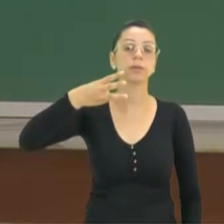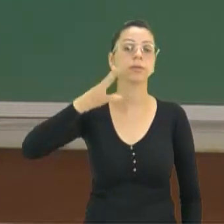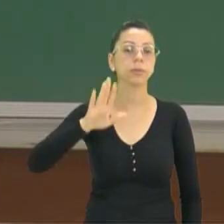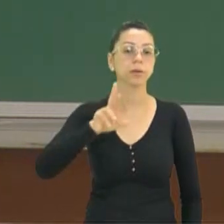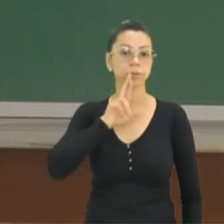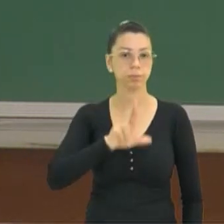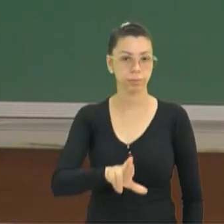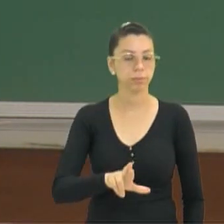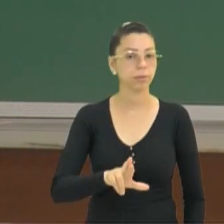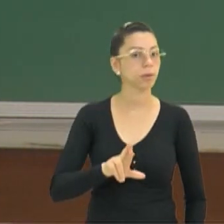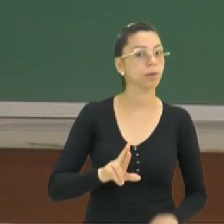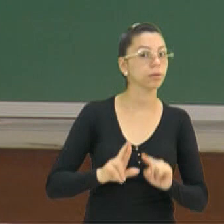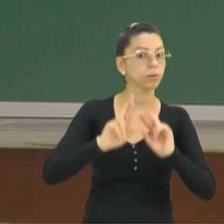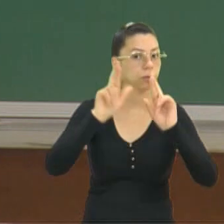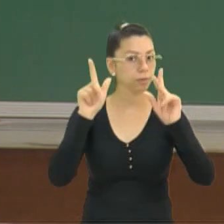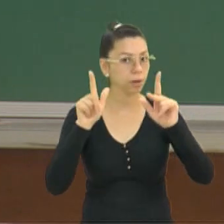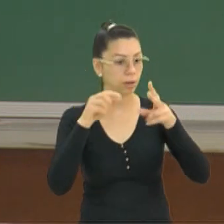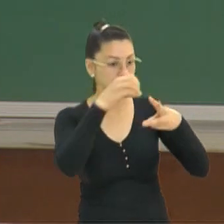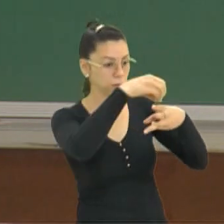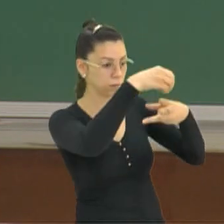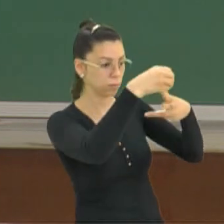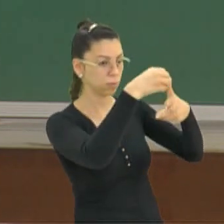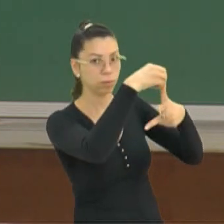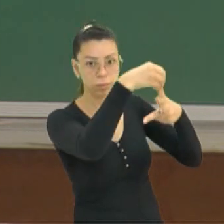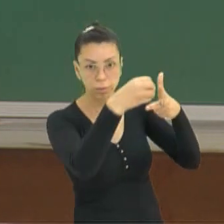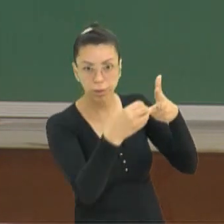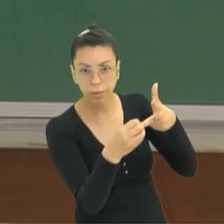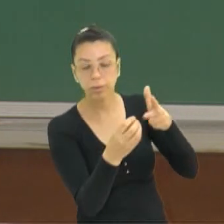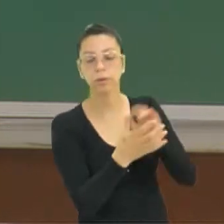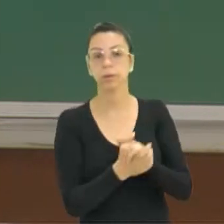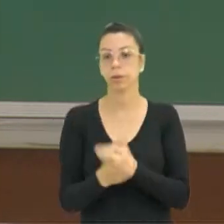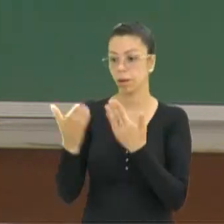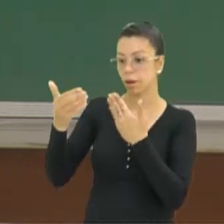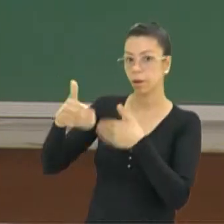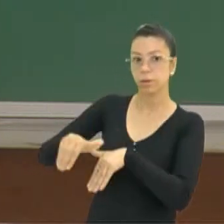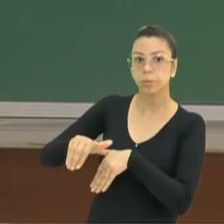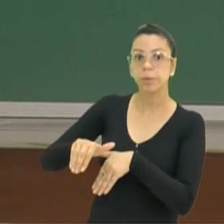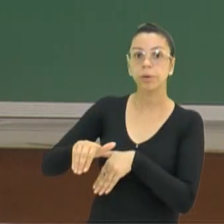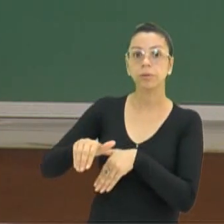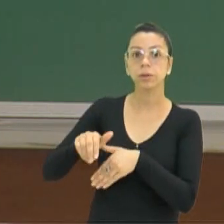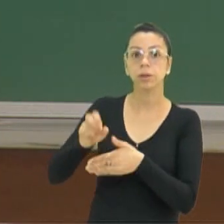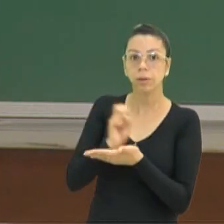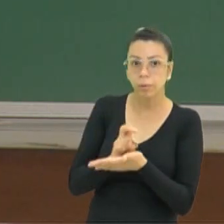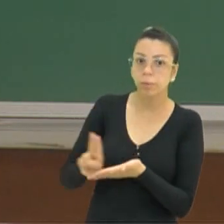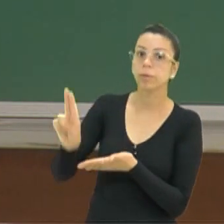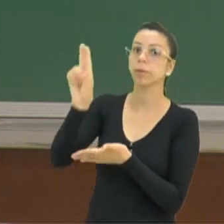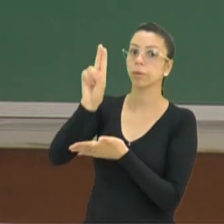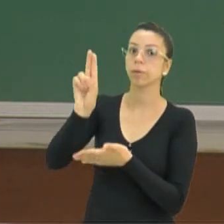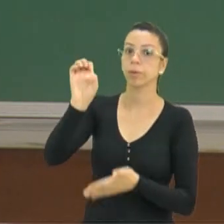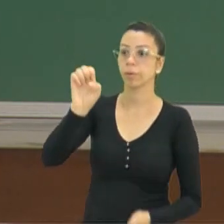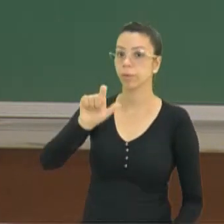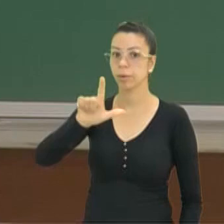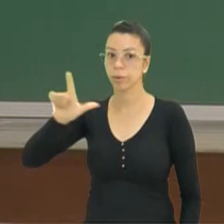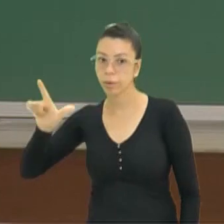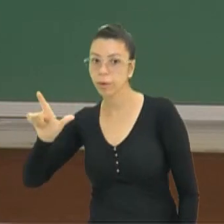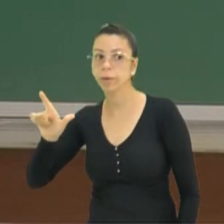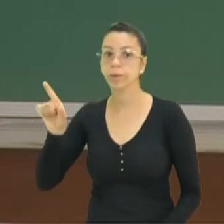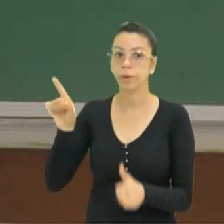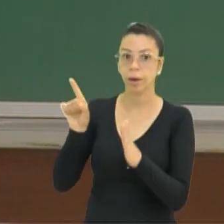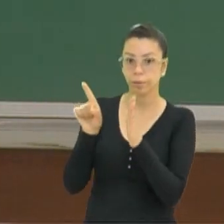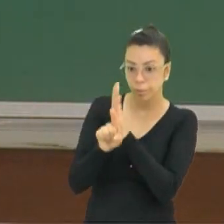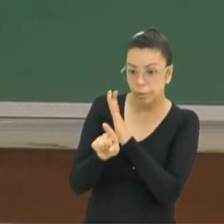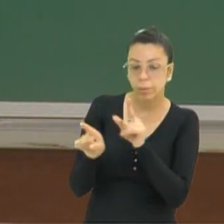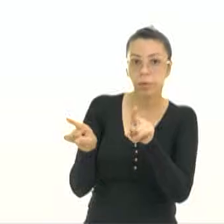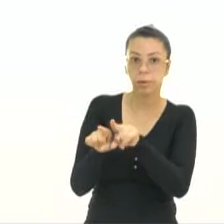fazer. Diferentemente do Enem, as questões da prova da UEL, elas também são em inglês, beleza? Então mais atenção